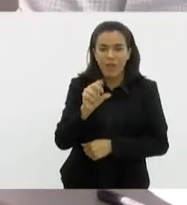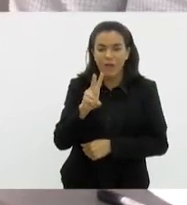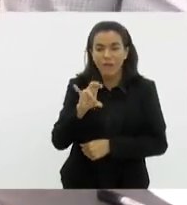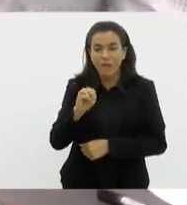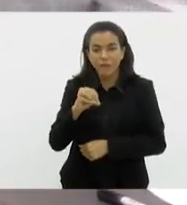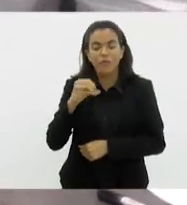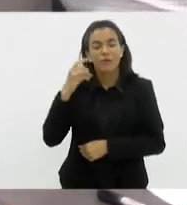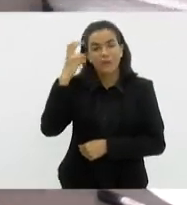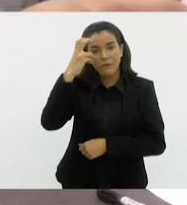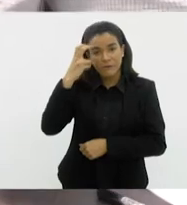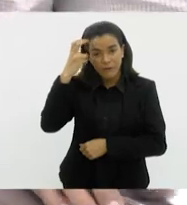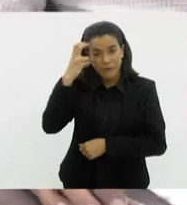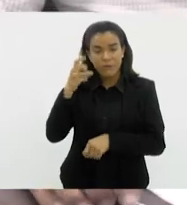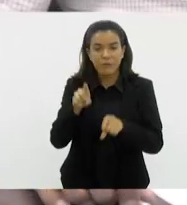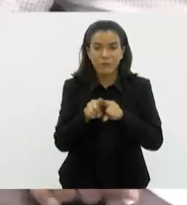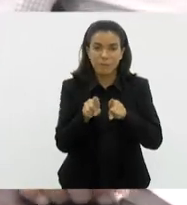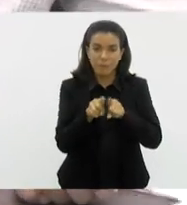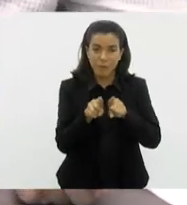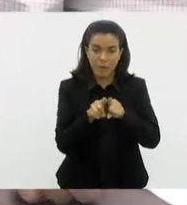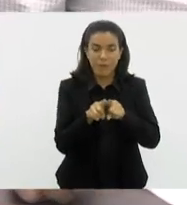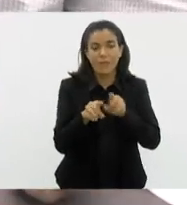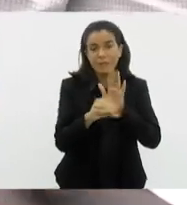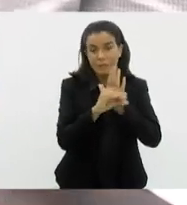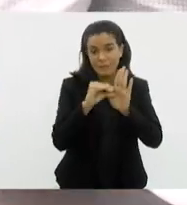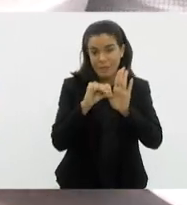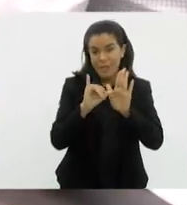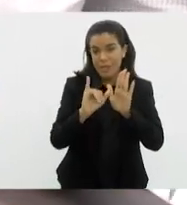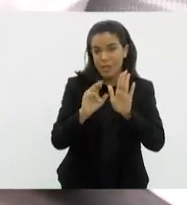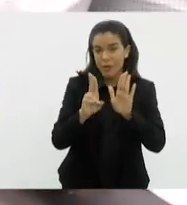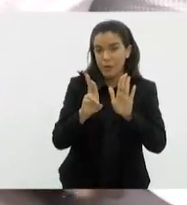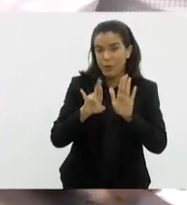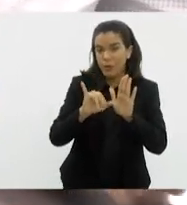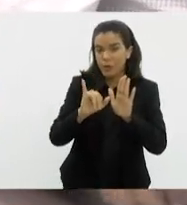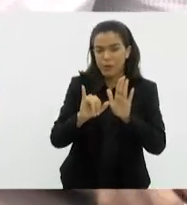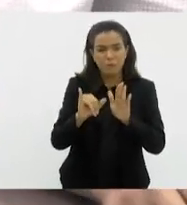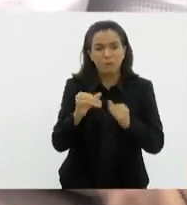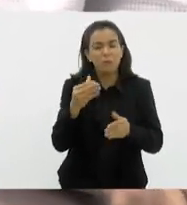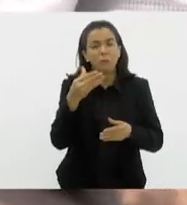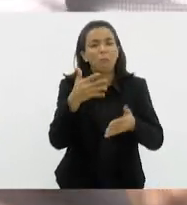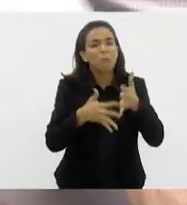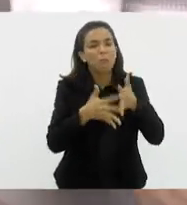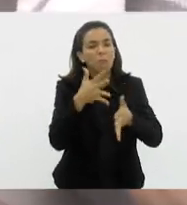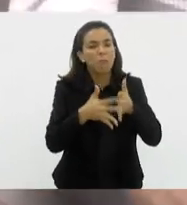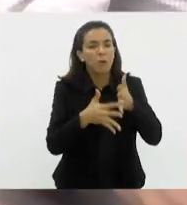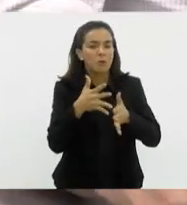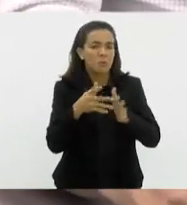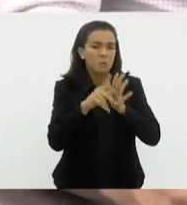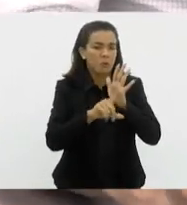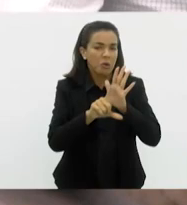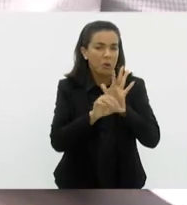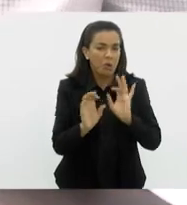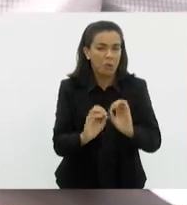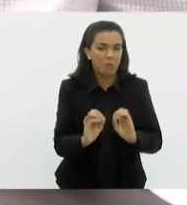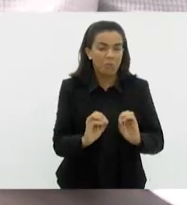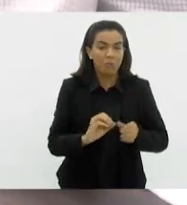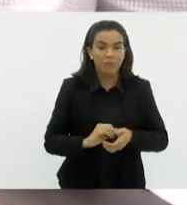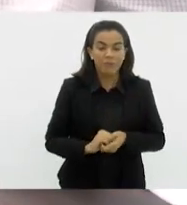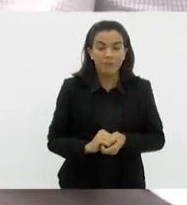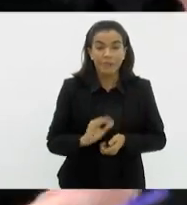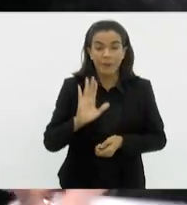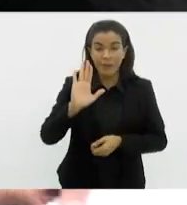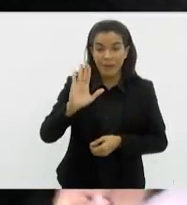as emendas do deputado Yuri. Não prejudicam o projeto, precisam melhor. Deputado Luiz Paulo.